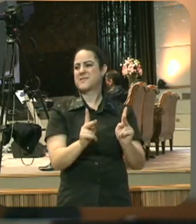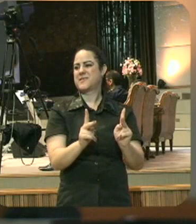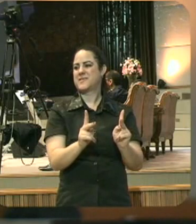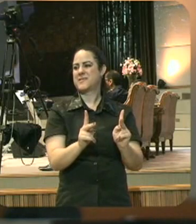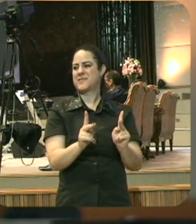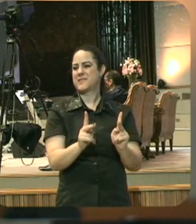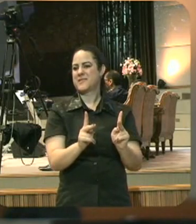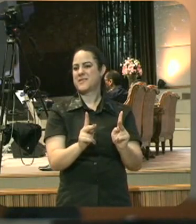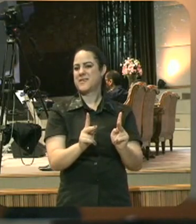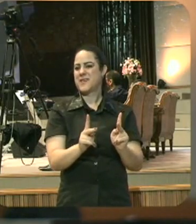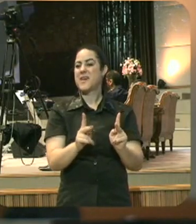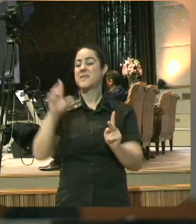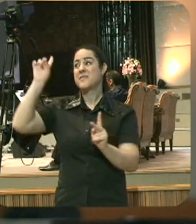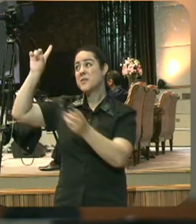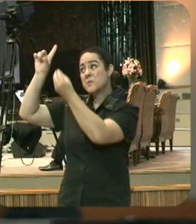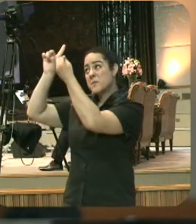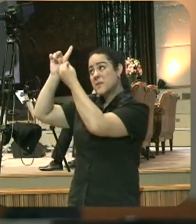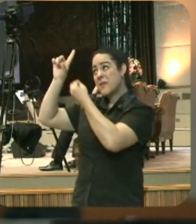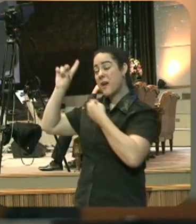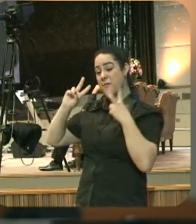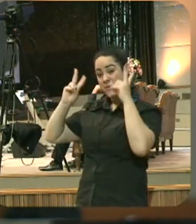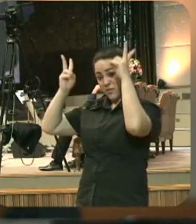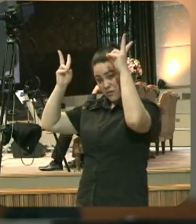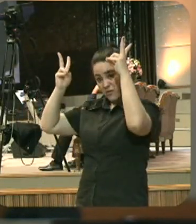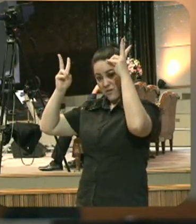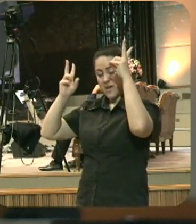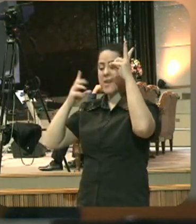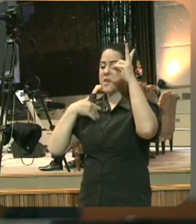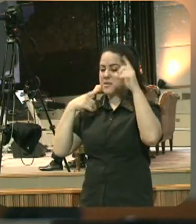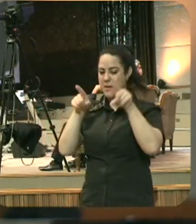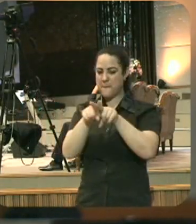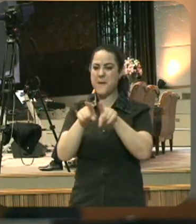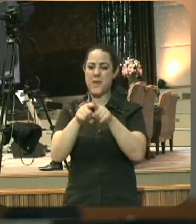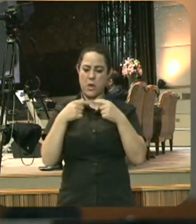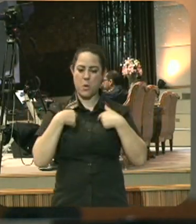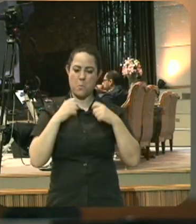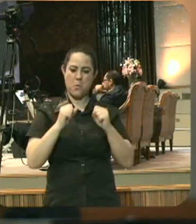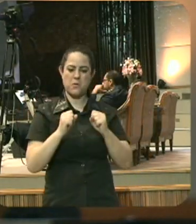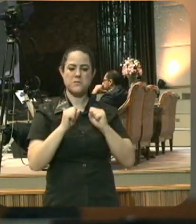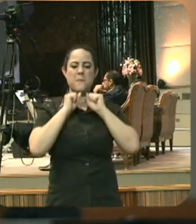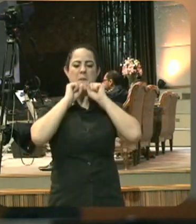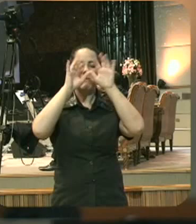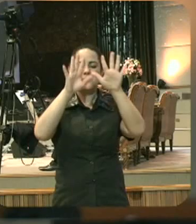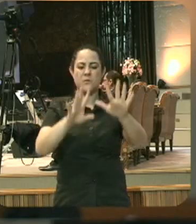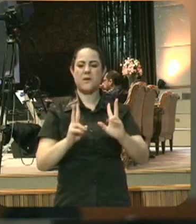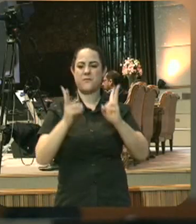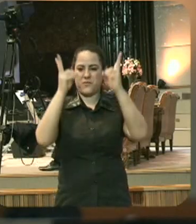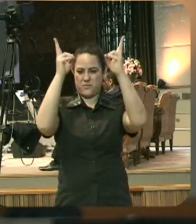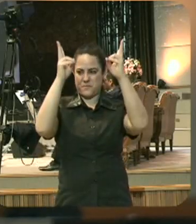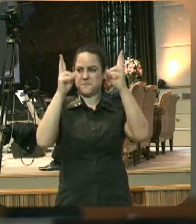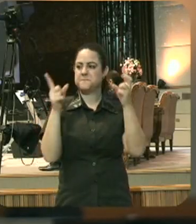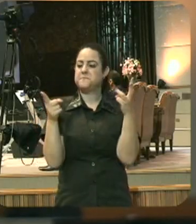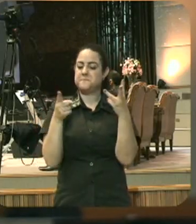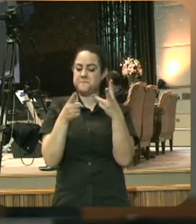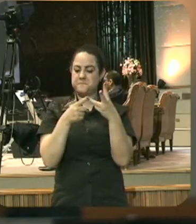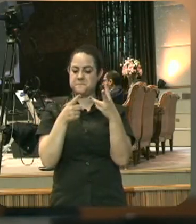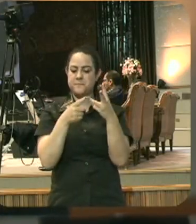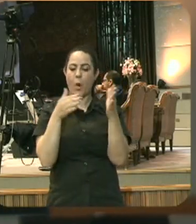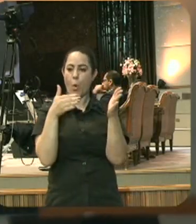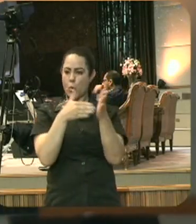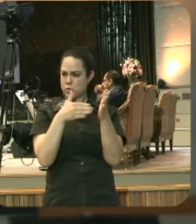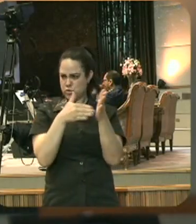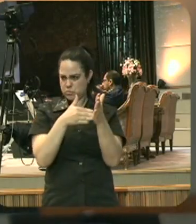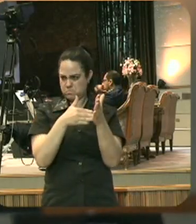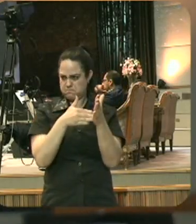para alguém, vitória da graça. A última lição que eu queria deixar com você para a gente concluir essa